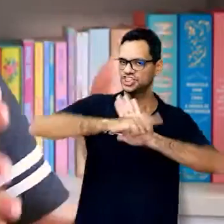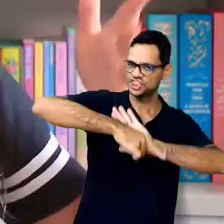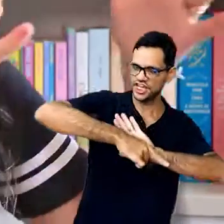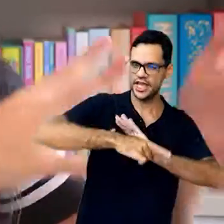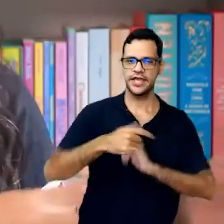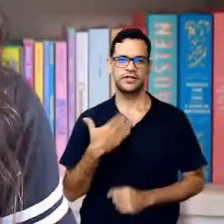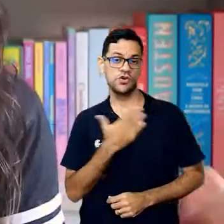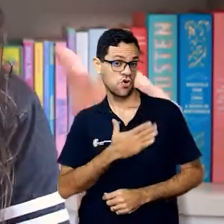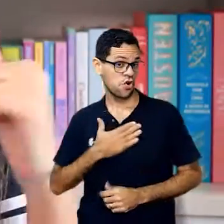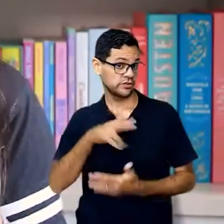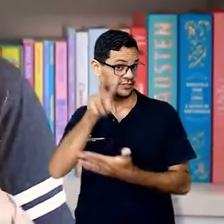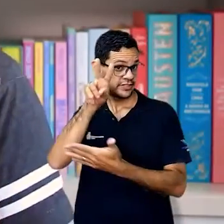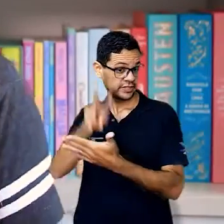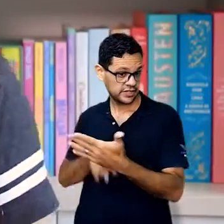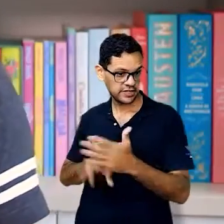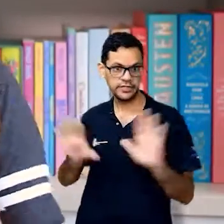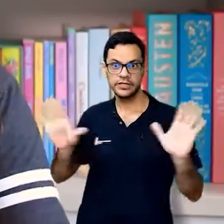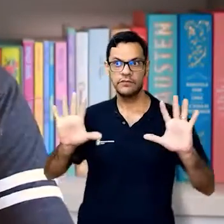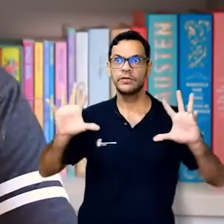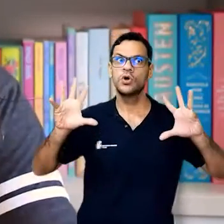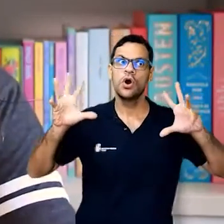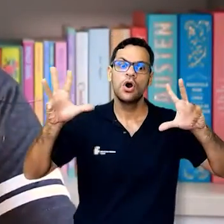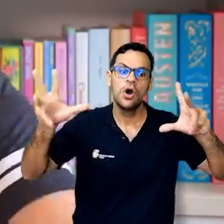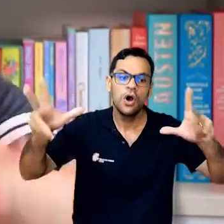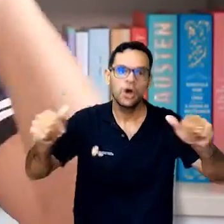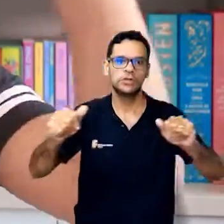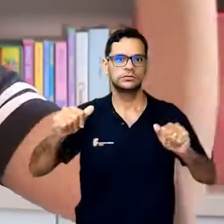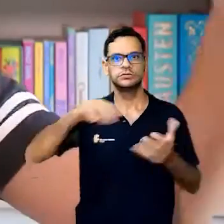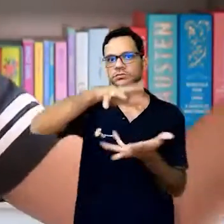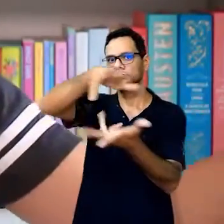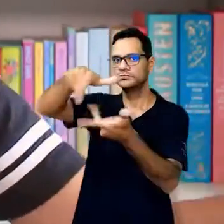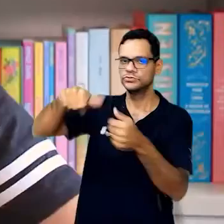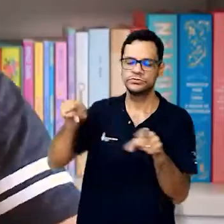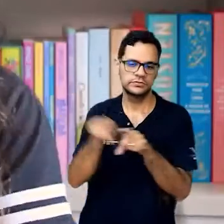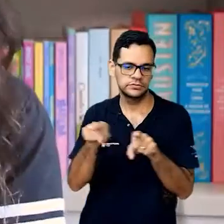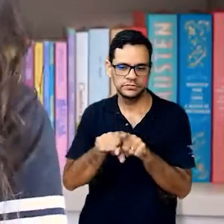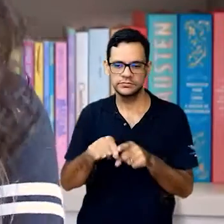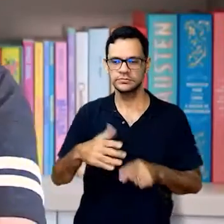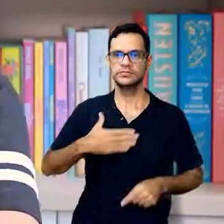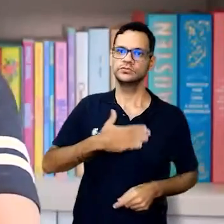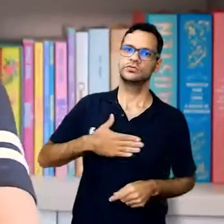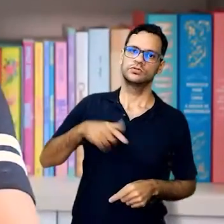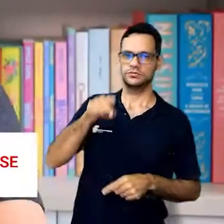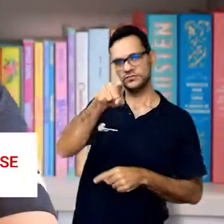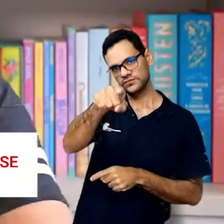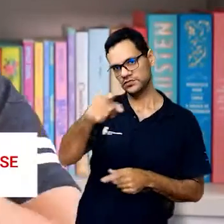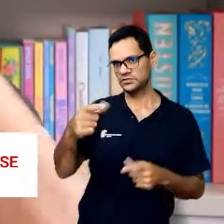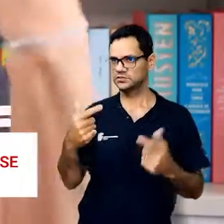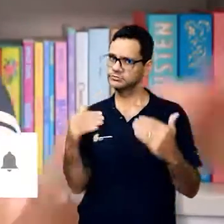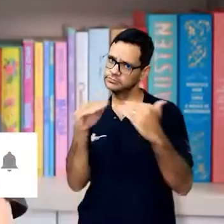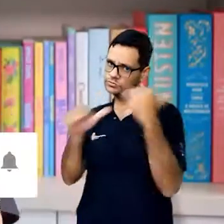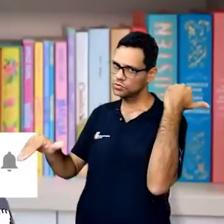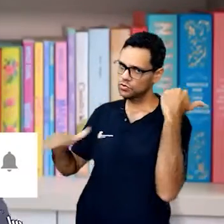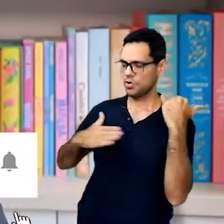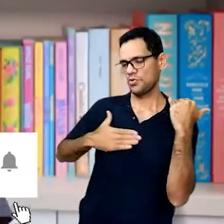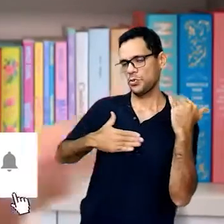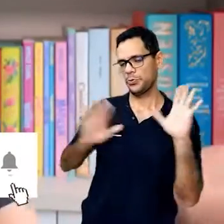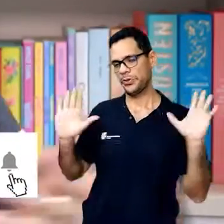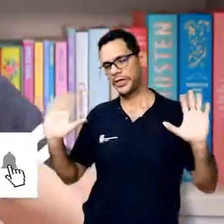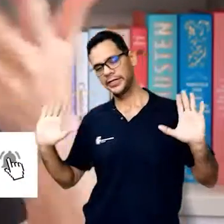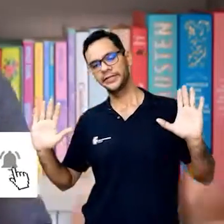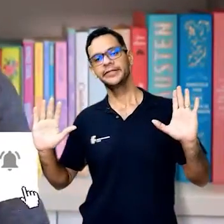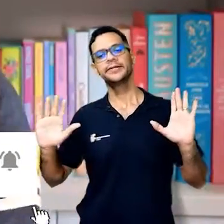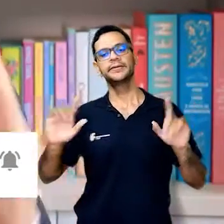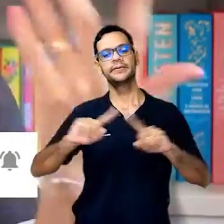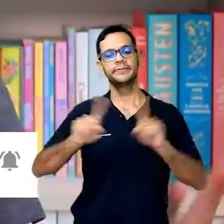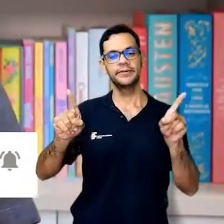dentro de cada gênero que a gente mais lê. Então não são assim todos os gêneros de livros do mundo, não são os gêneros favoritos de vocês talvez, né,